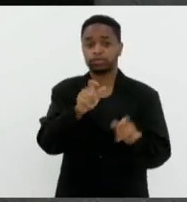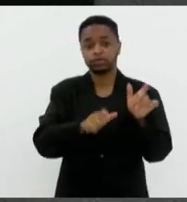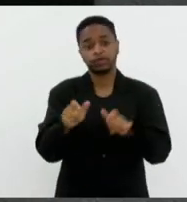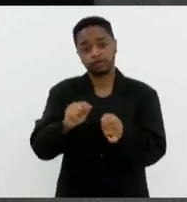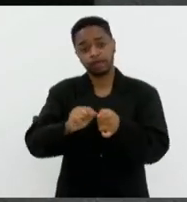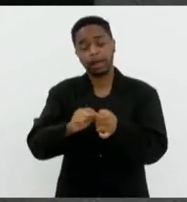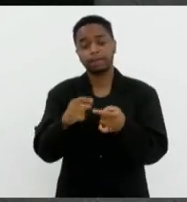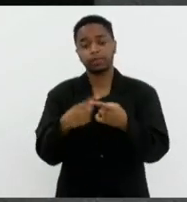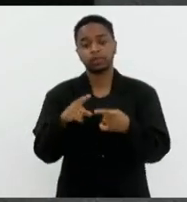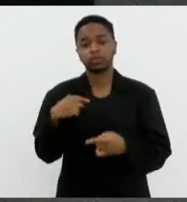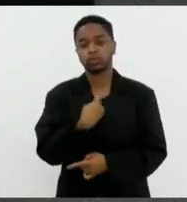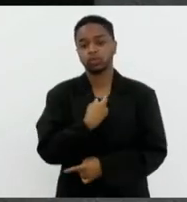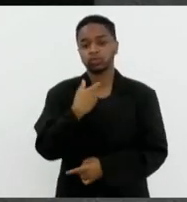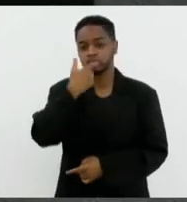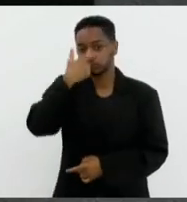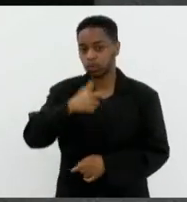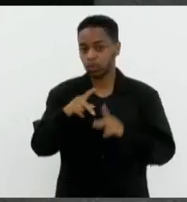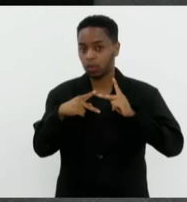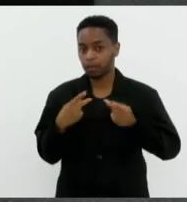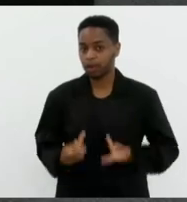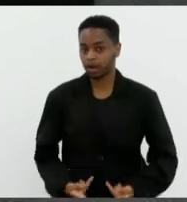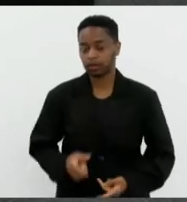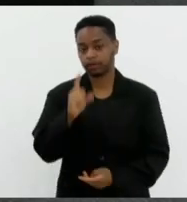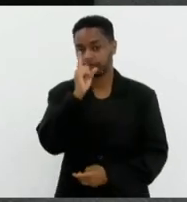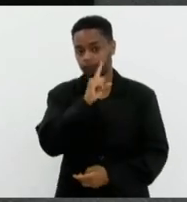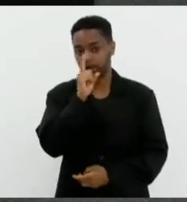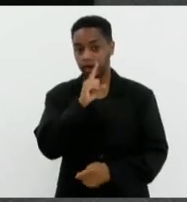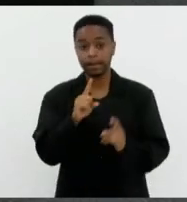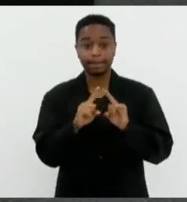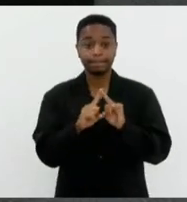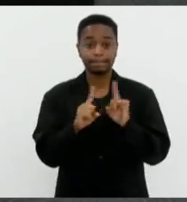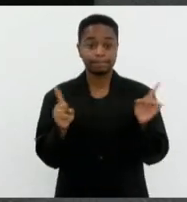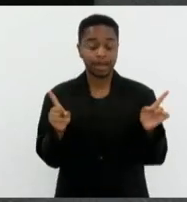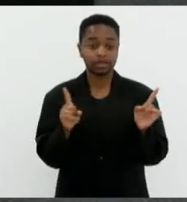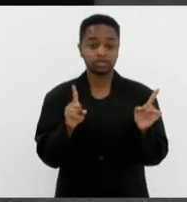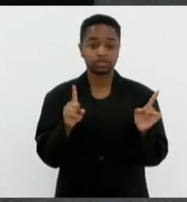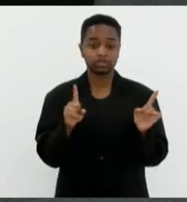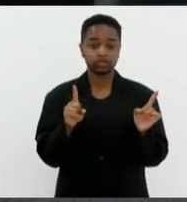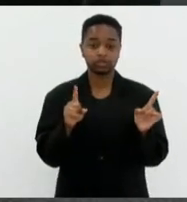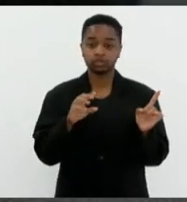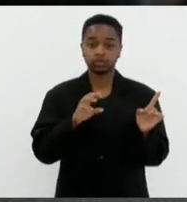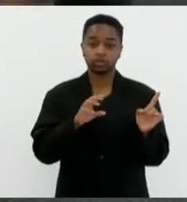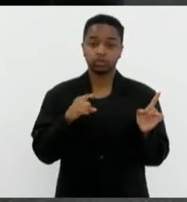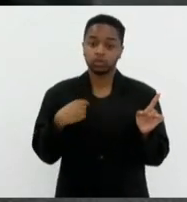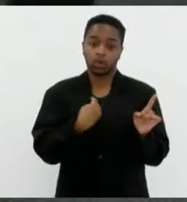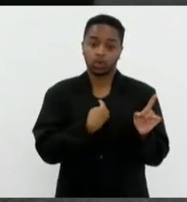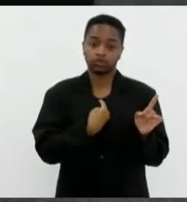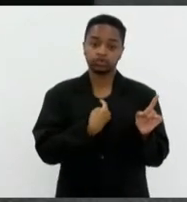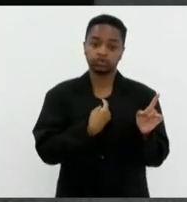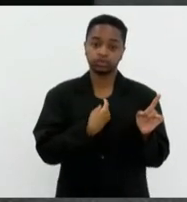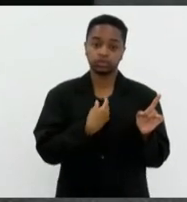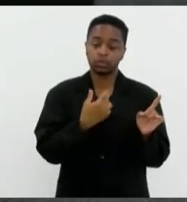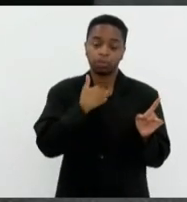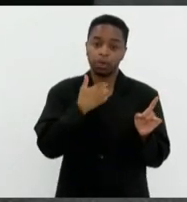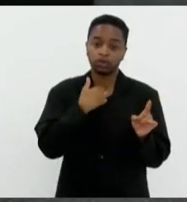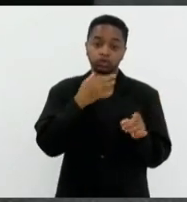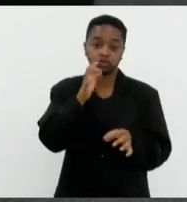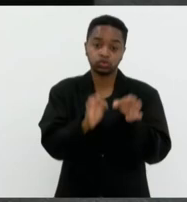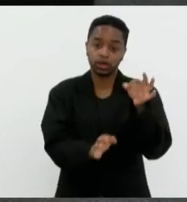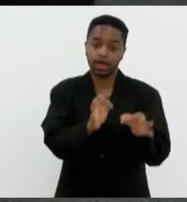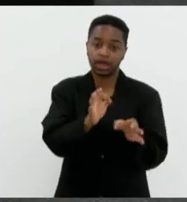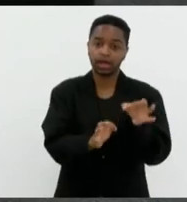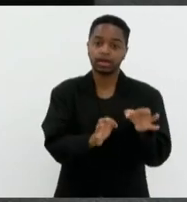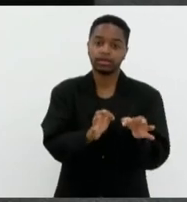somos humanos e falhos. Agora, não nos cabe julgar, não nos cabe pegar uma